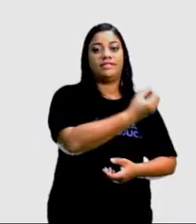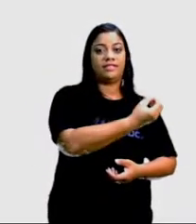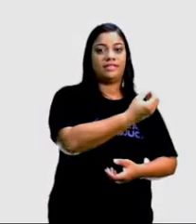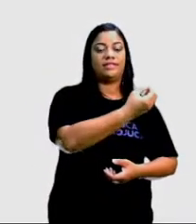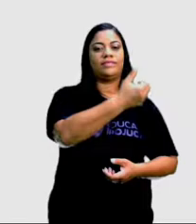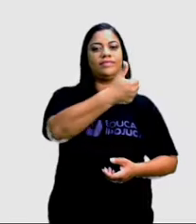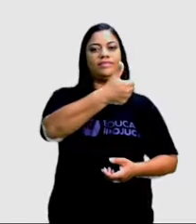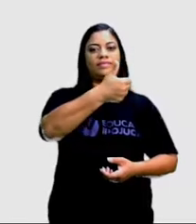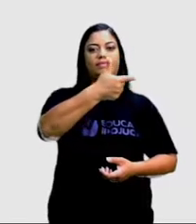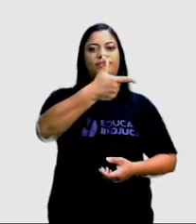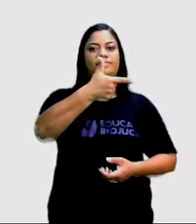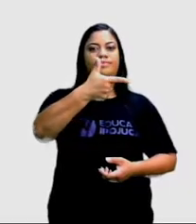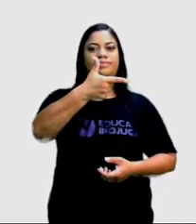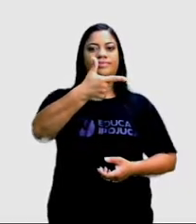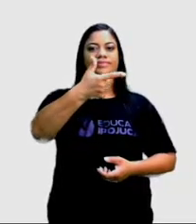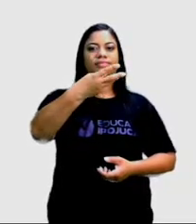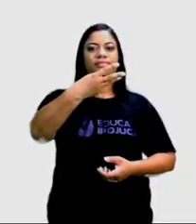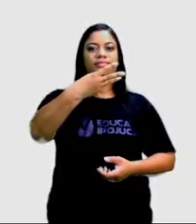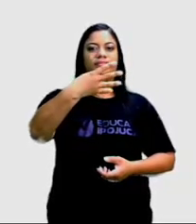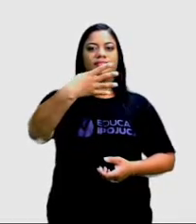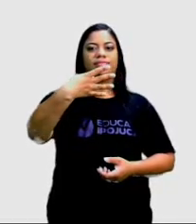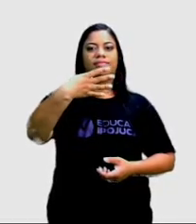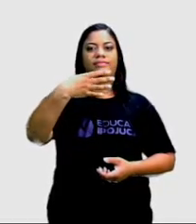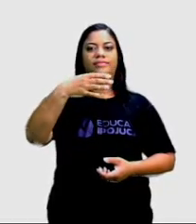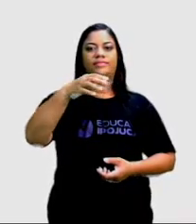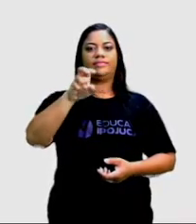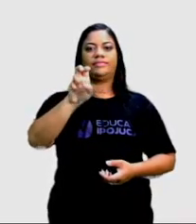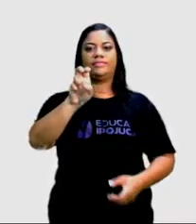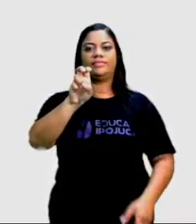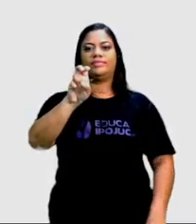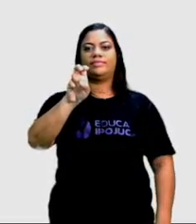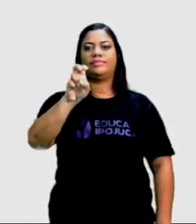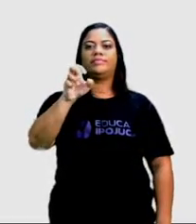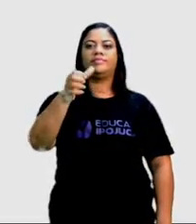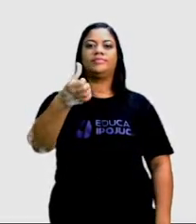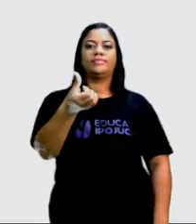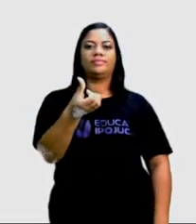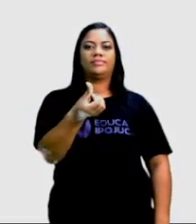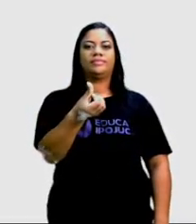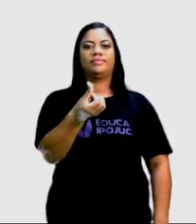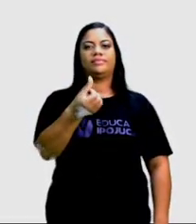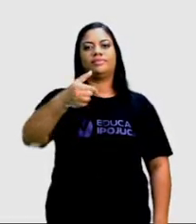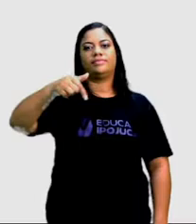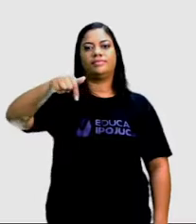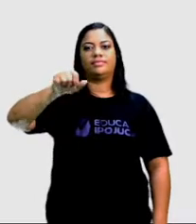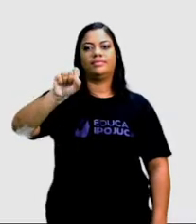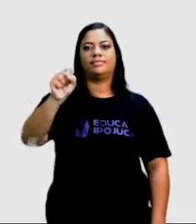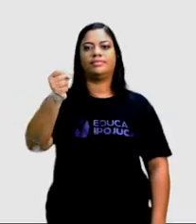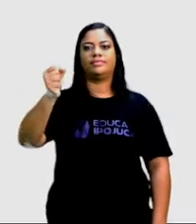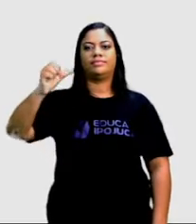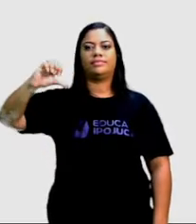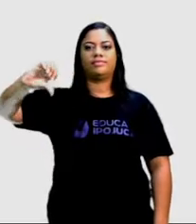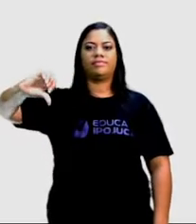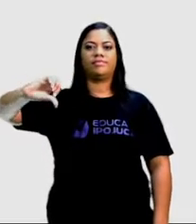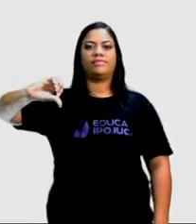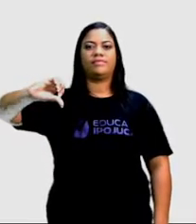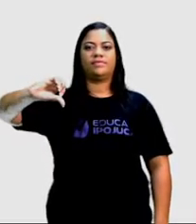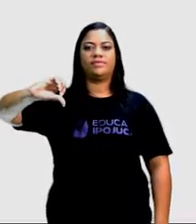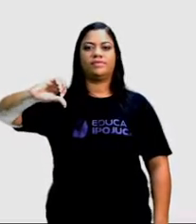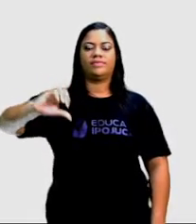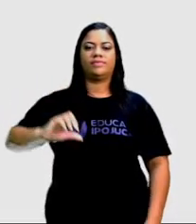0, 1, 2, 3, 4, 5, 6, 7, 8, 9.